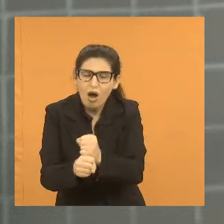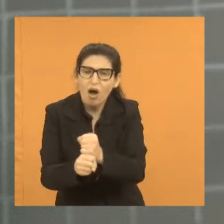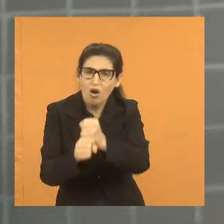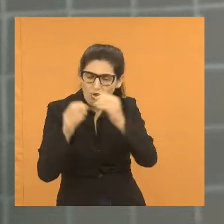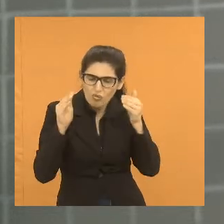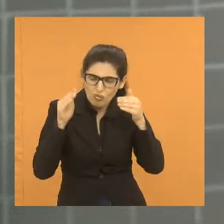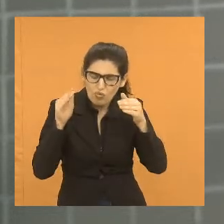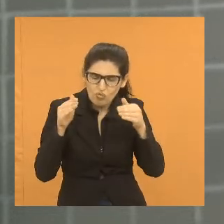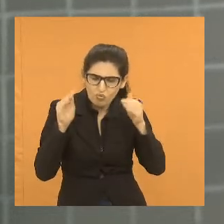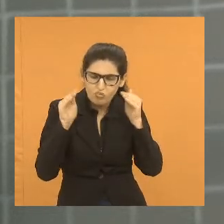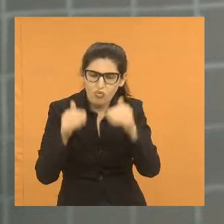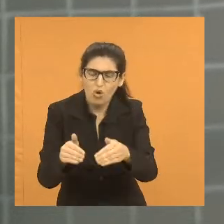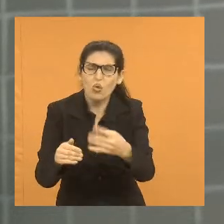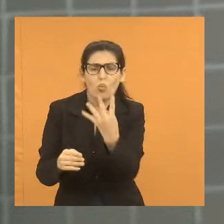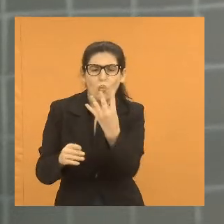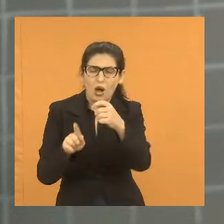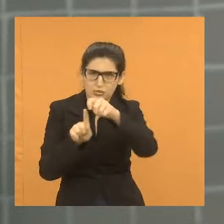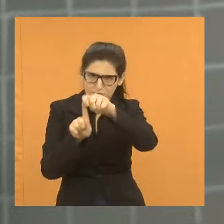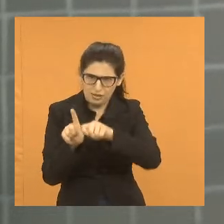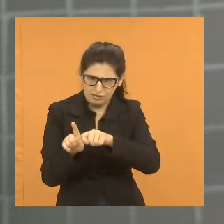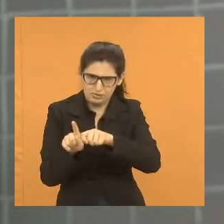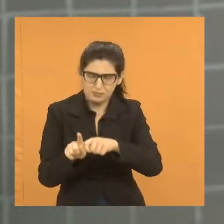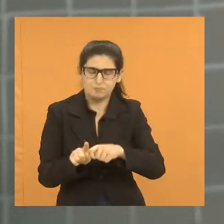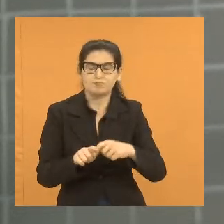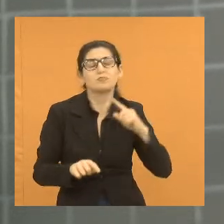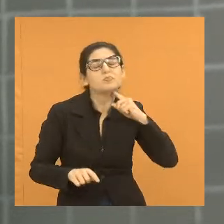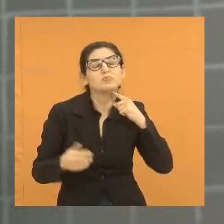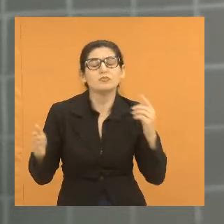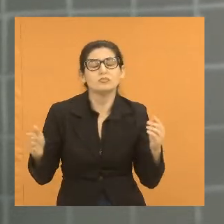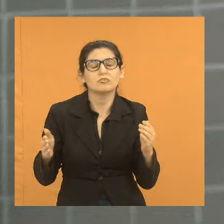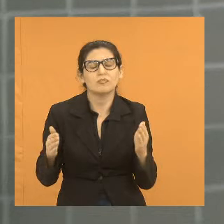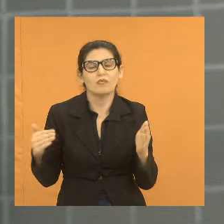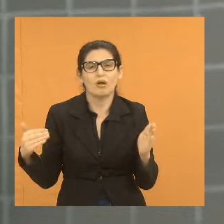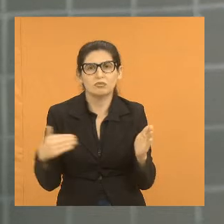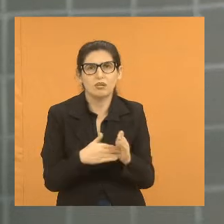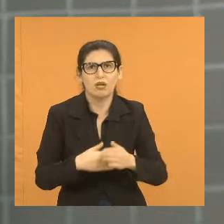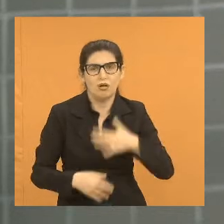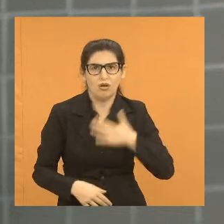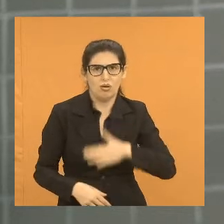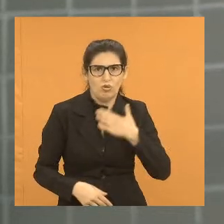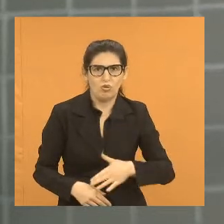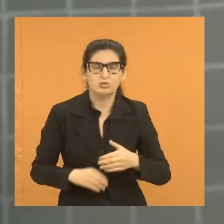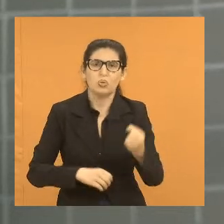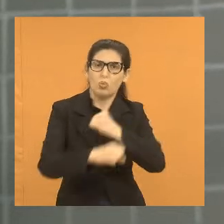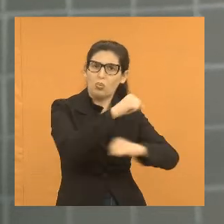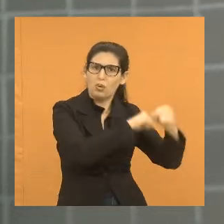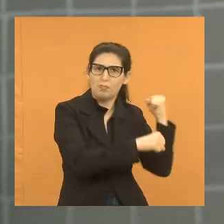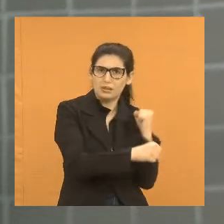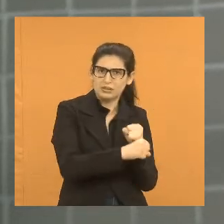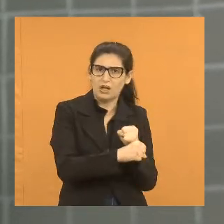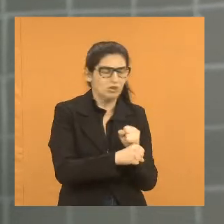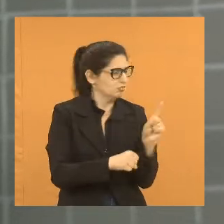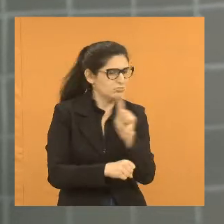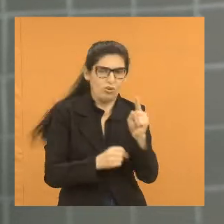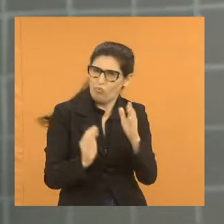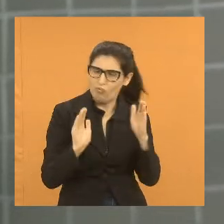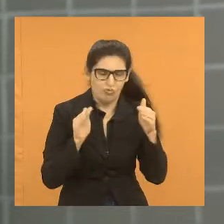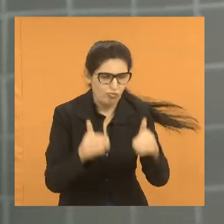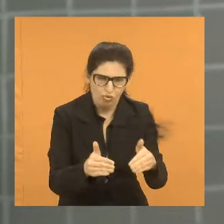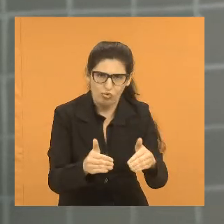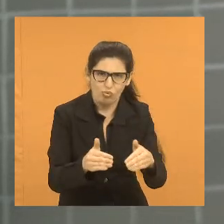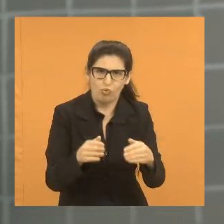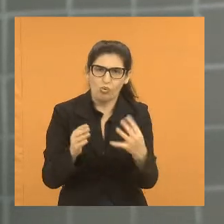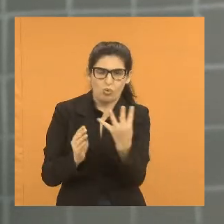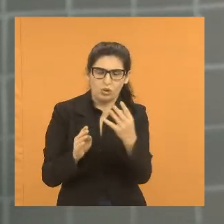quadrimestre, e, portanto, foram vacinados mais. No ano passado, não se concentrou nesse quadrimestre. Mas, de qualquer